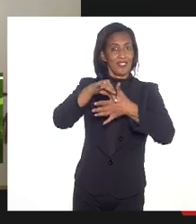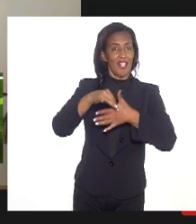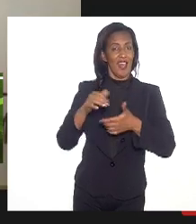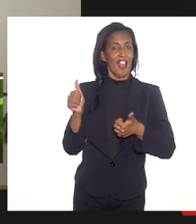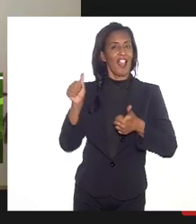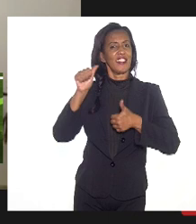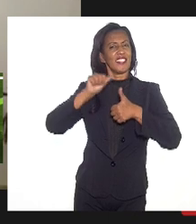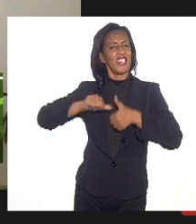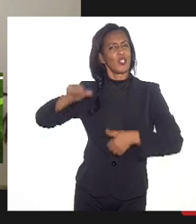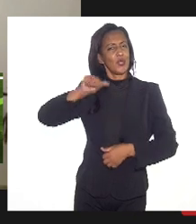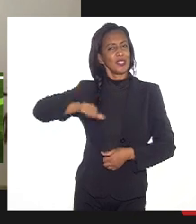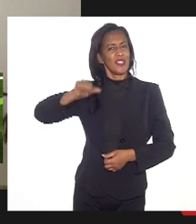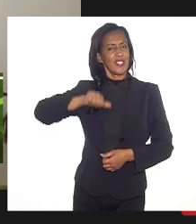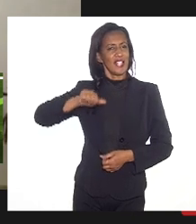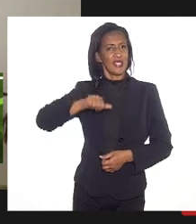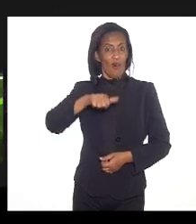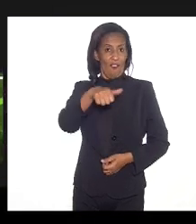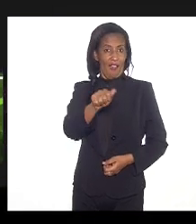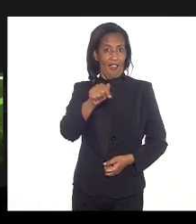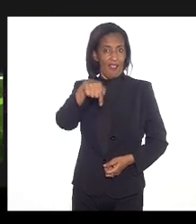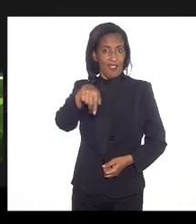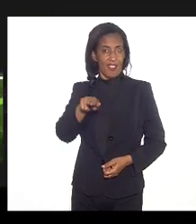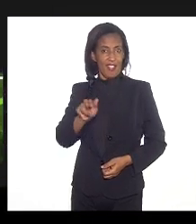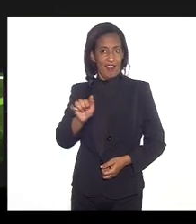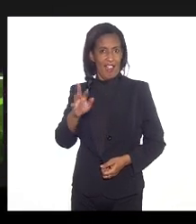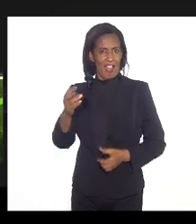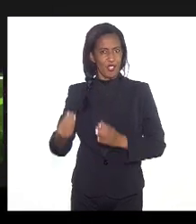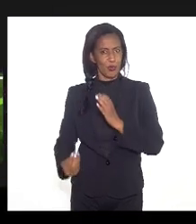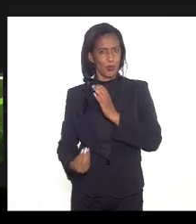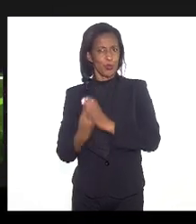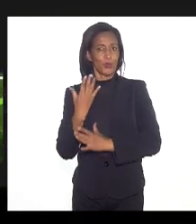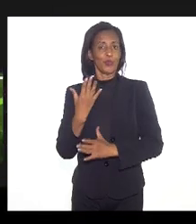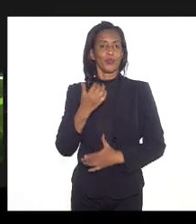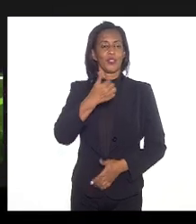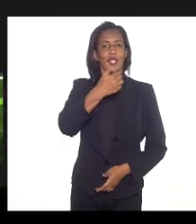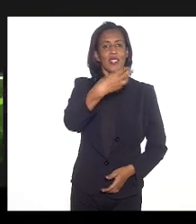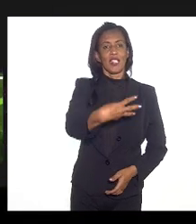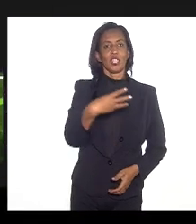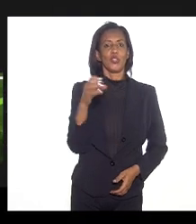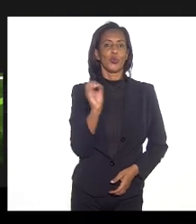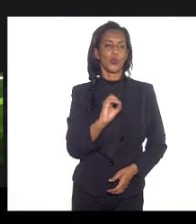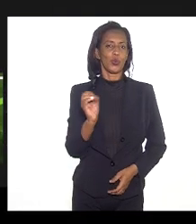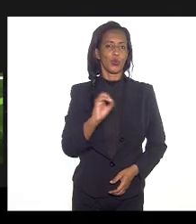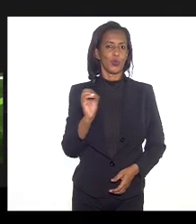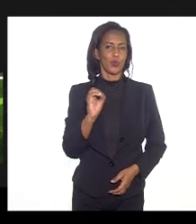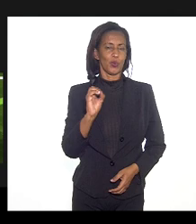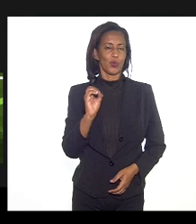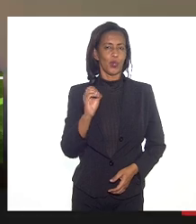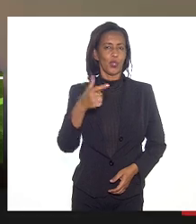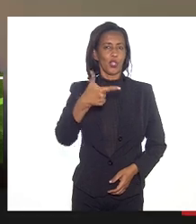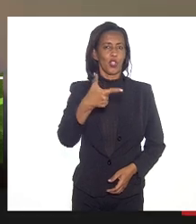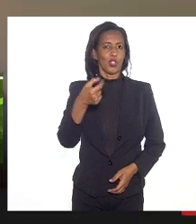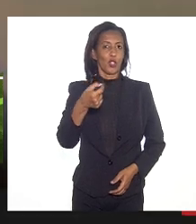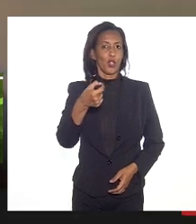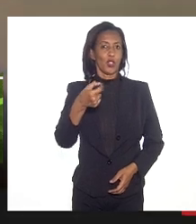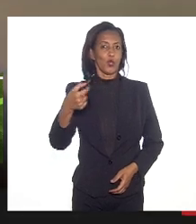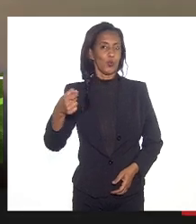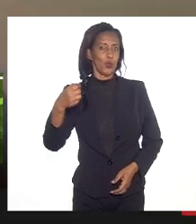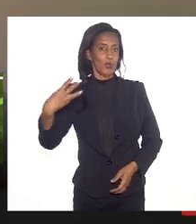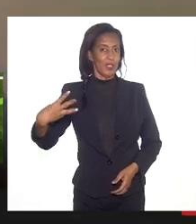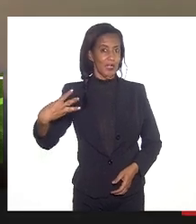Rio de Janeiro, a Aquilerge, fundada em 3 de outubro de